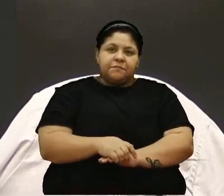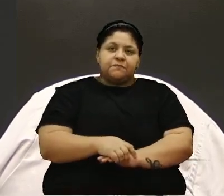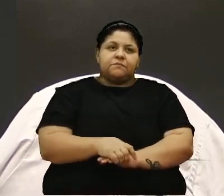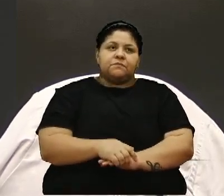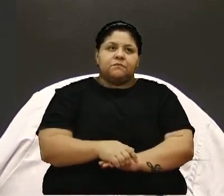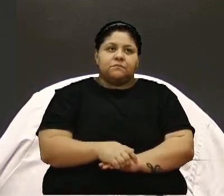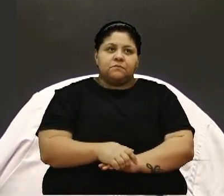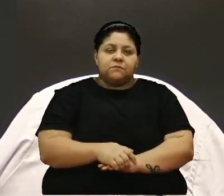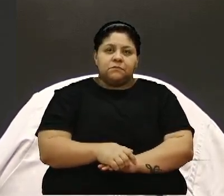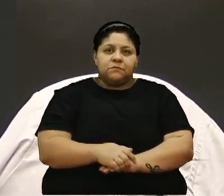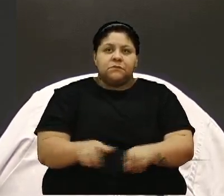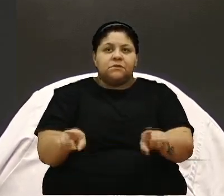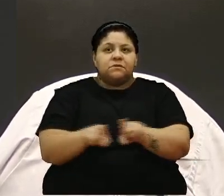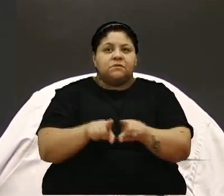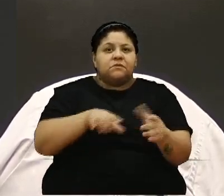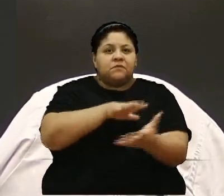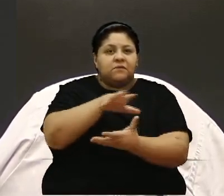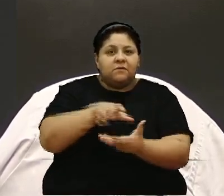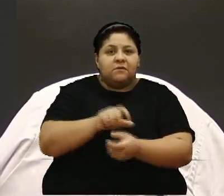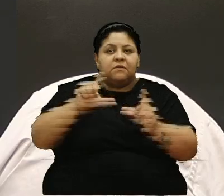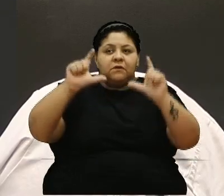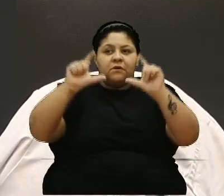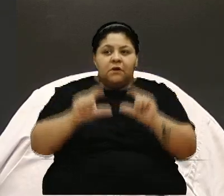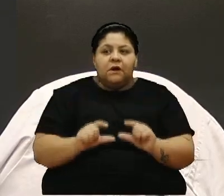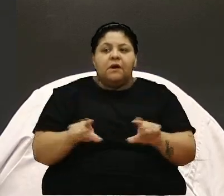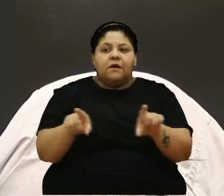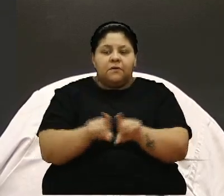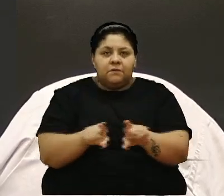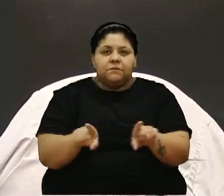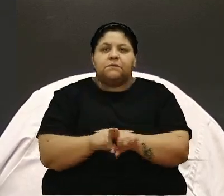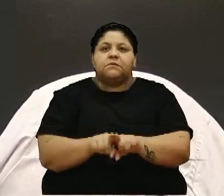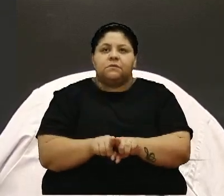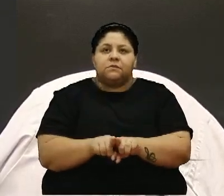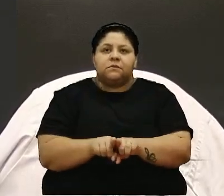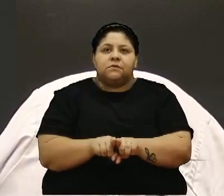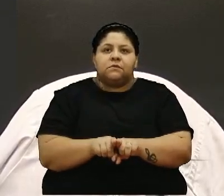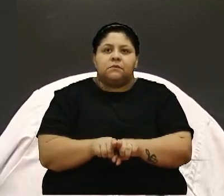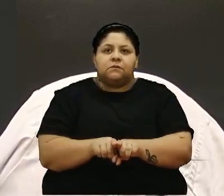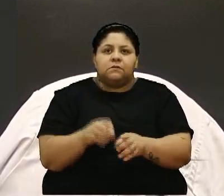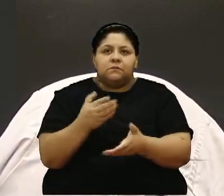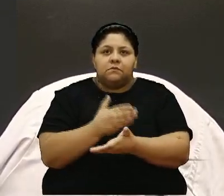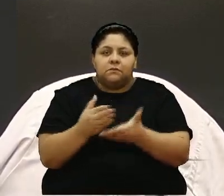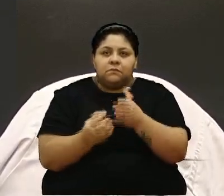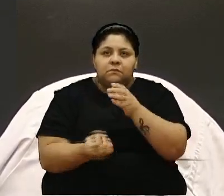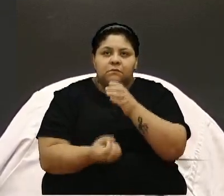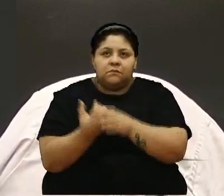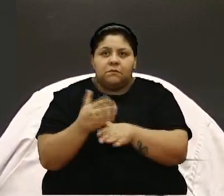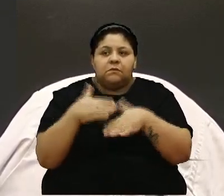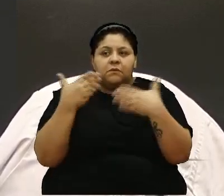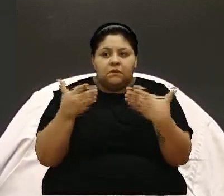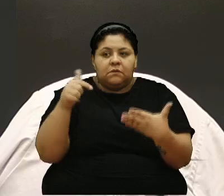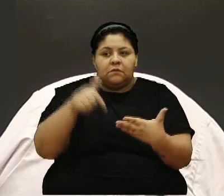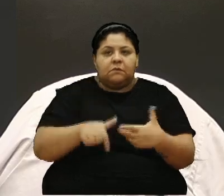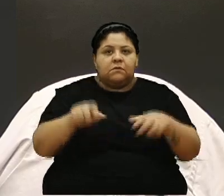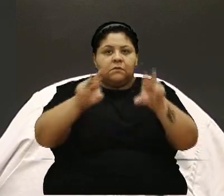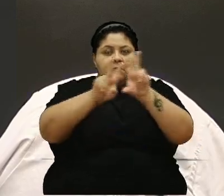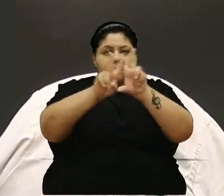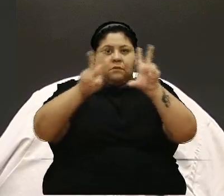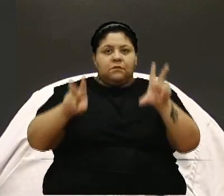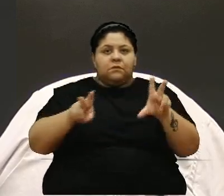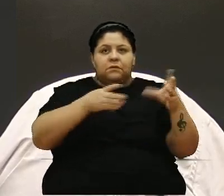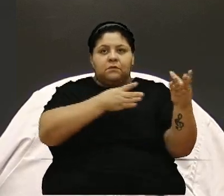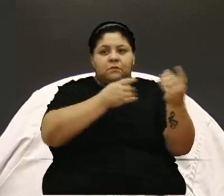isso, essa reforma reduziu o salário mínimo por 4 anos seguidos, no início da sua implementação. Então, esse tema que nós debatemos aqui é